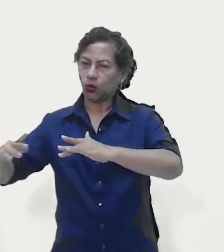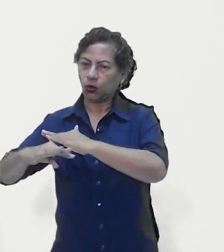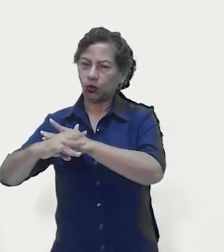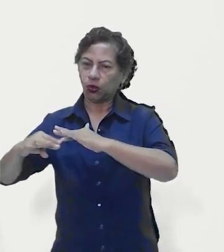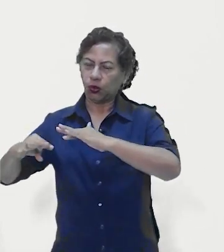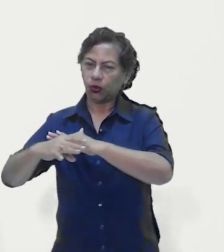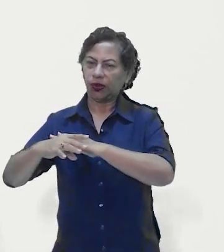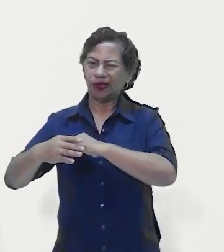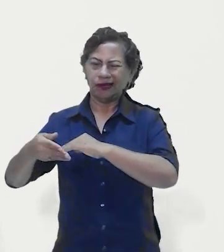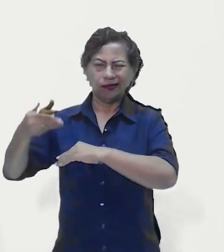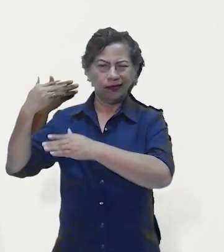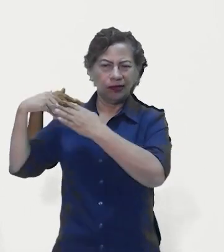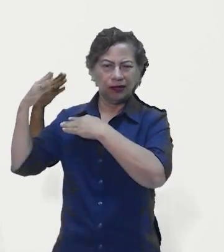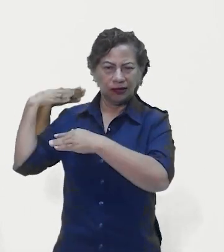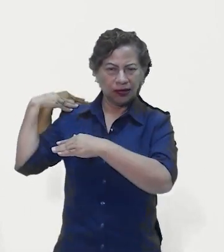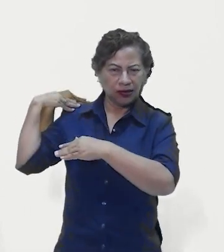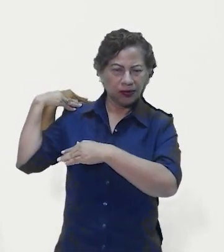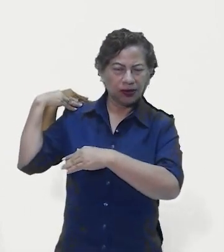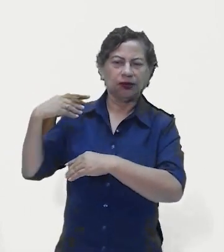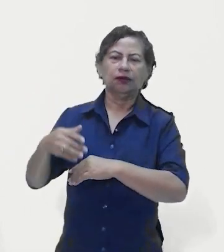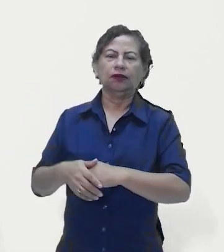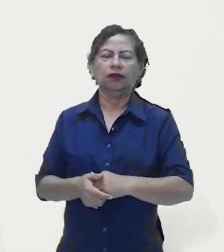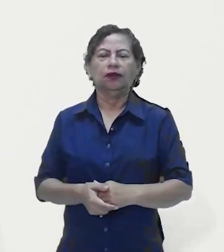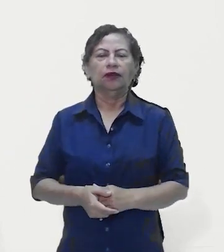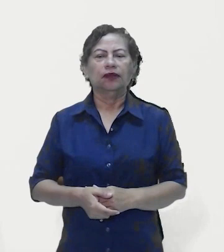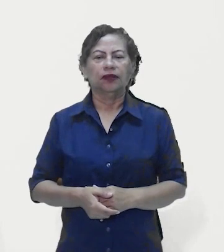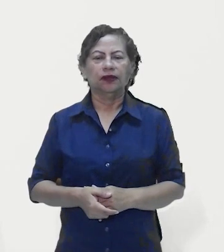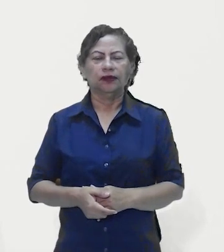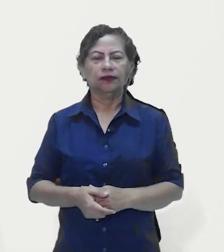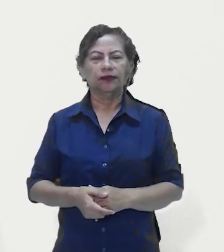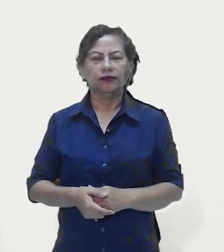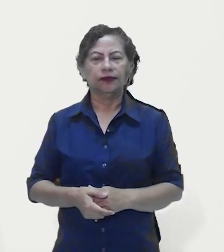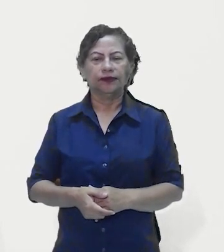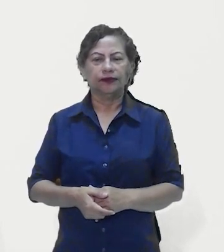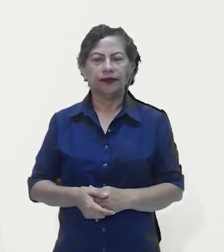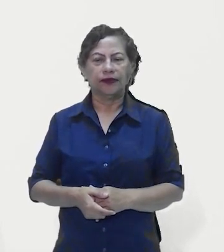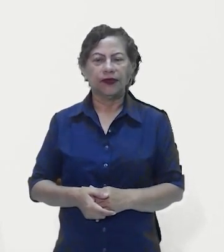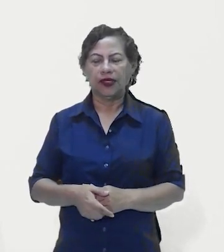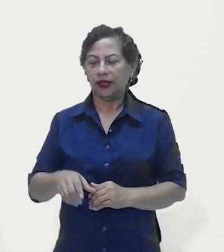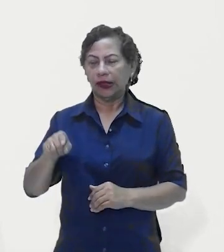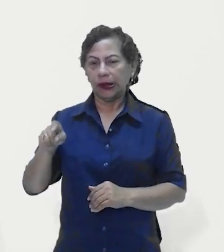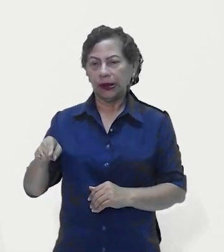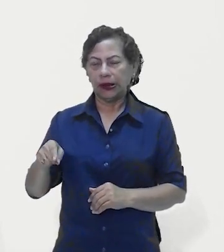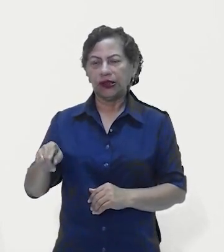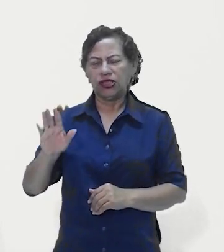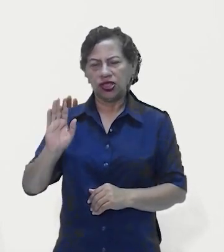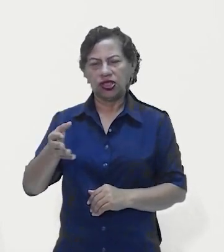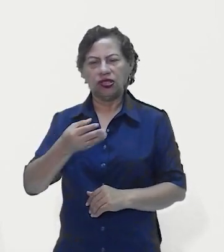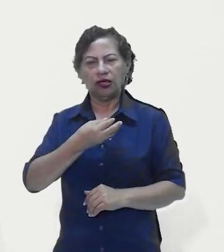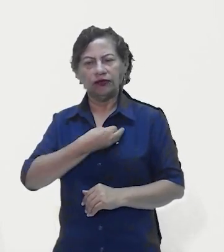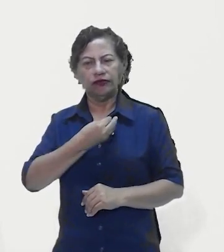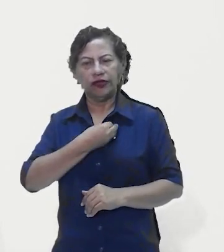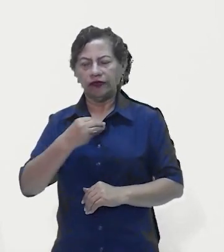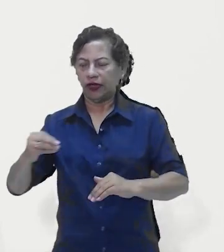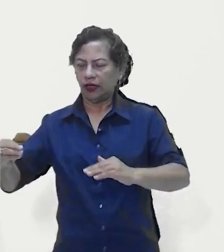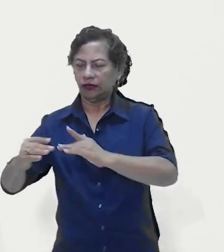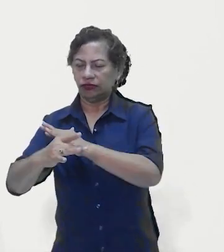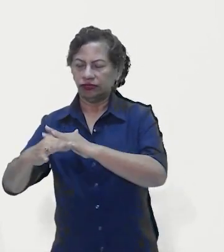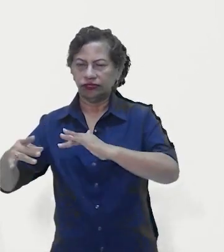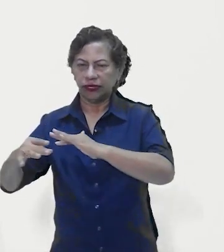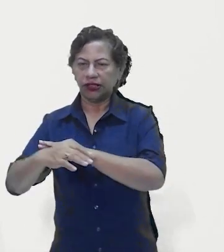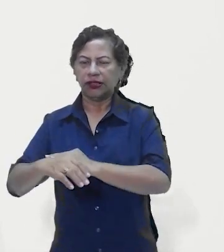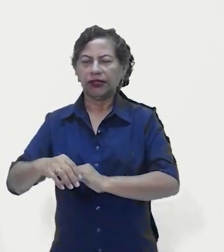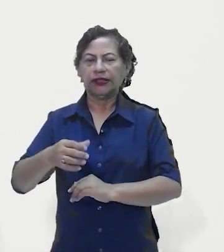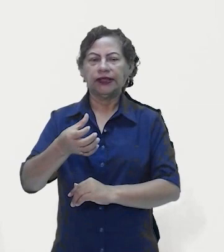1940, a gente já tem 31% da população brasileira vivendo em área urbana e 69%